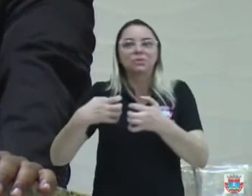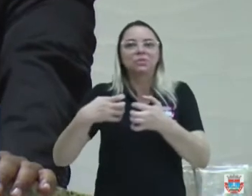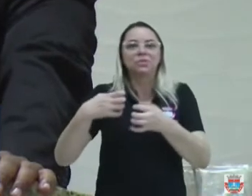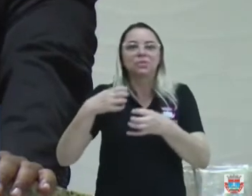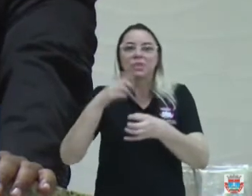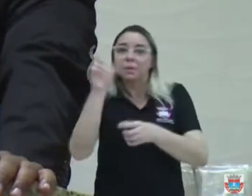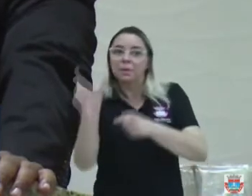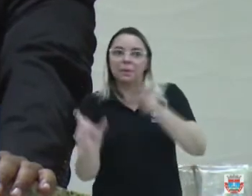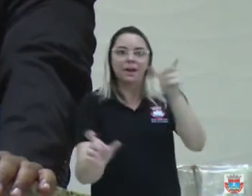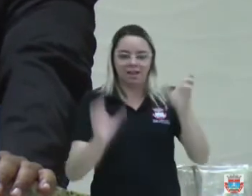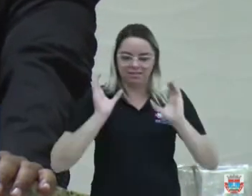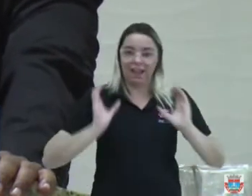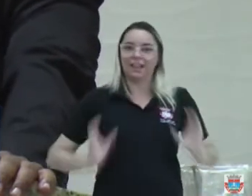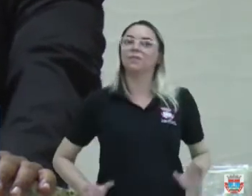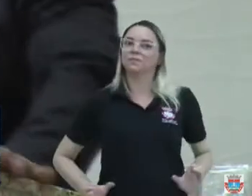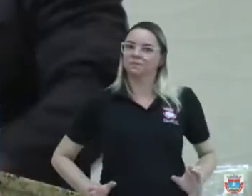Chega a cobrança,